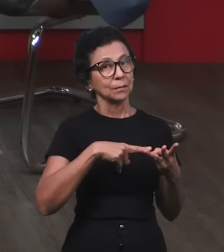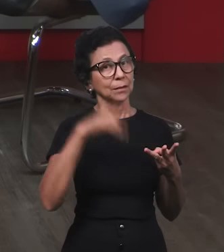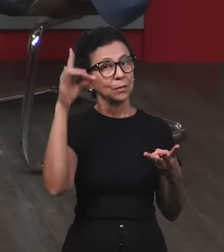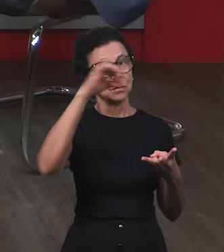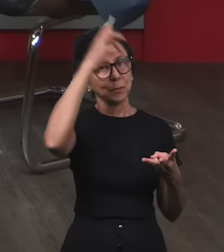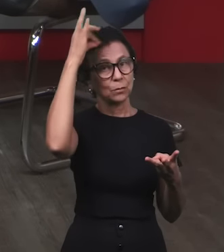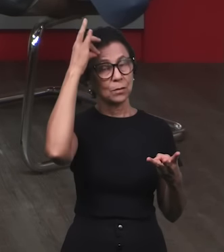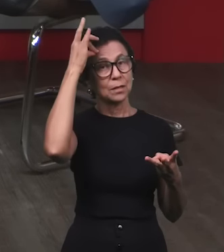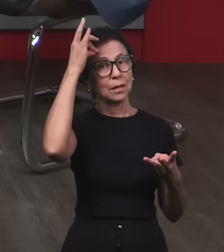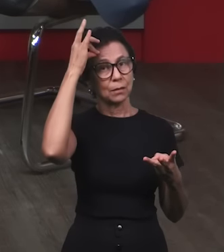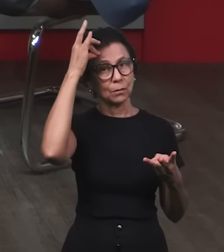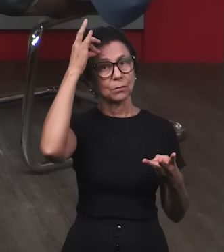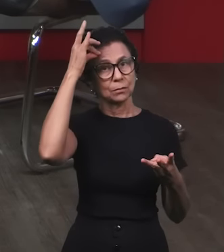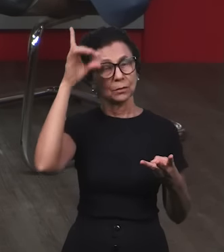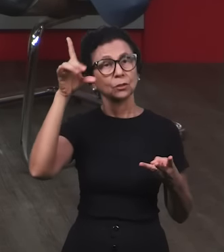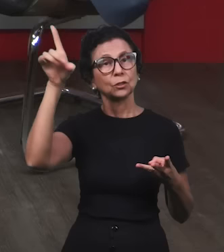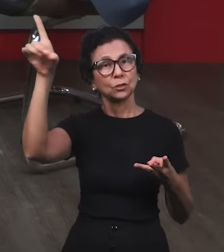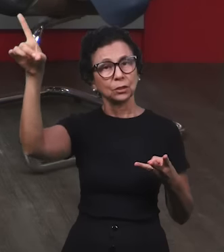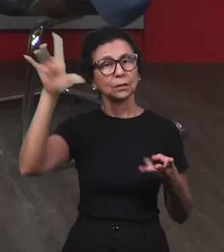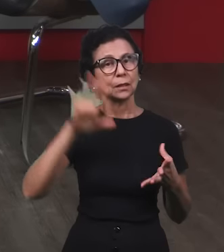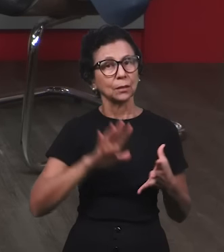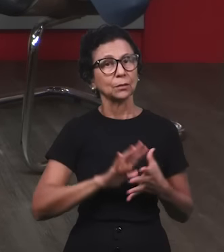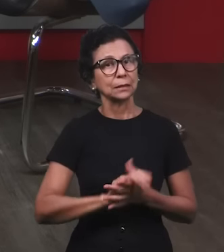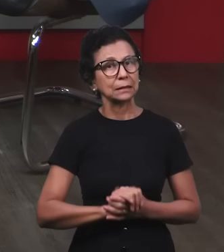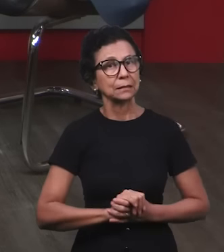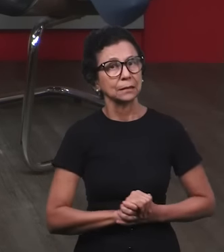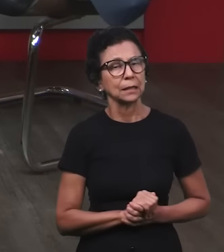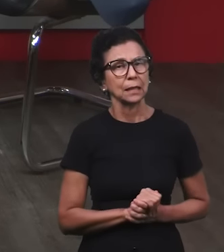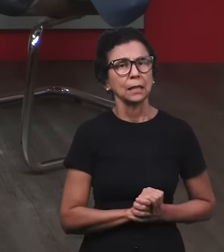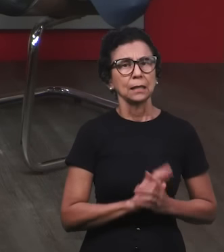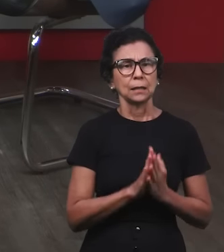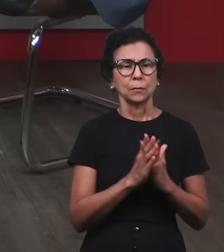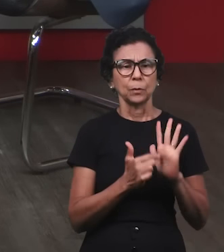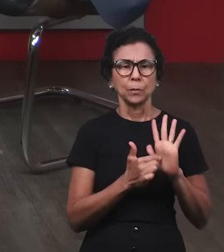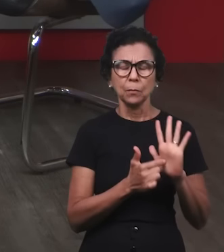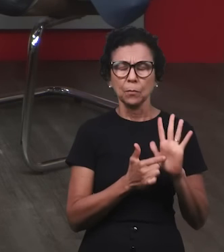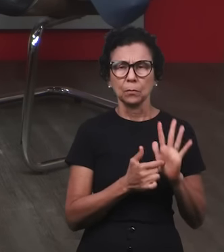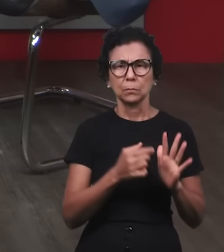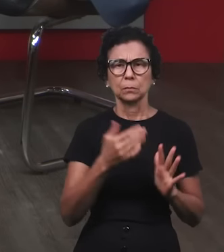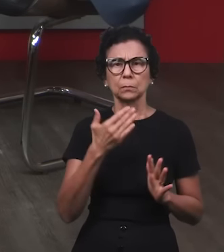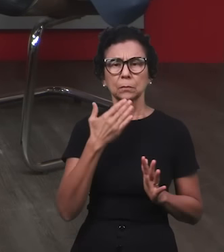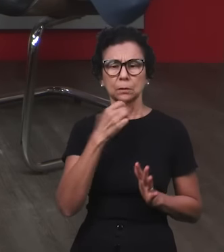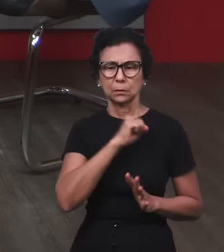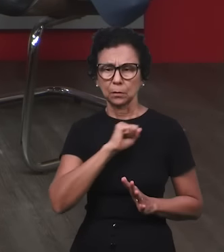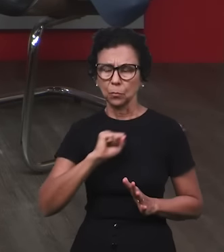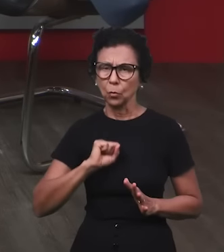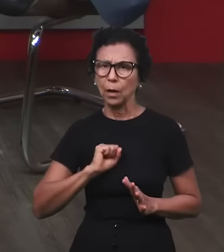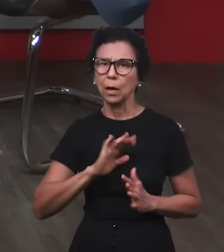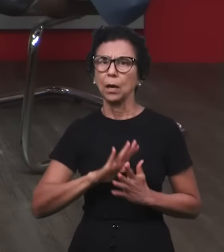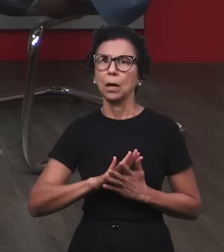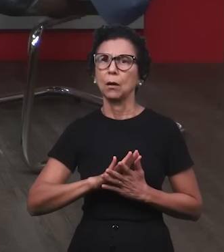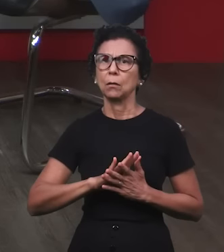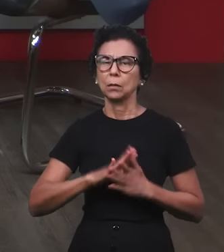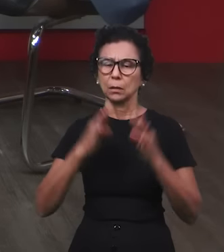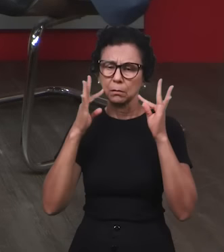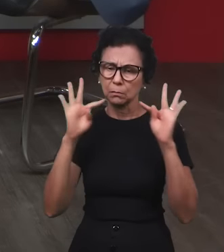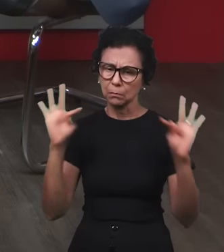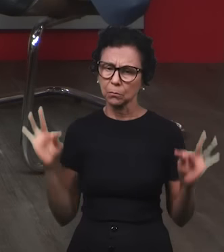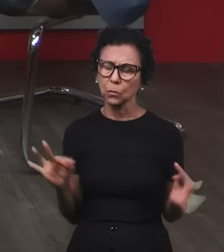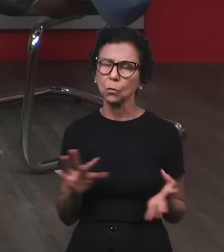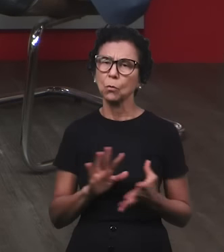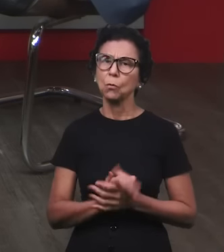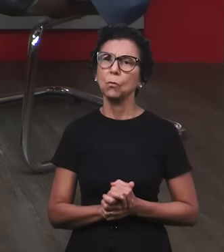como servo de Deus, tem todo o testemunho dele na palavra, quando ele entrega a função dele como juiz, ele fala, se